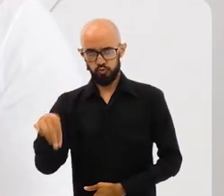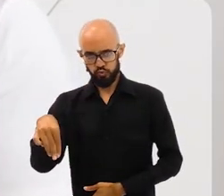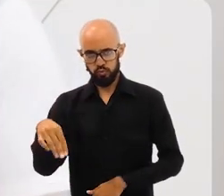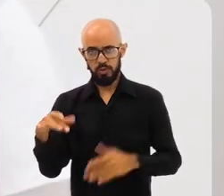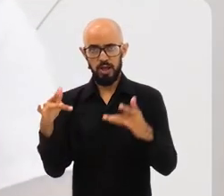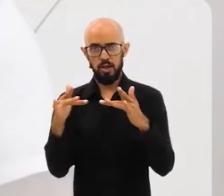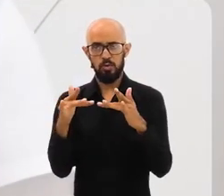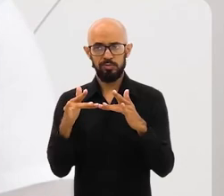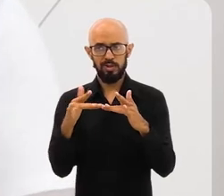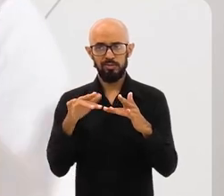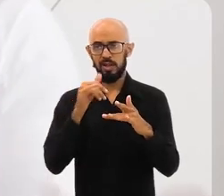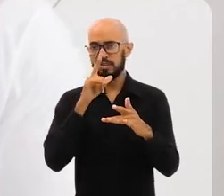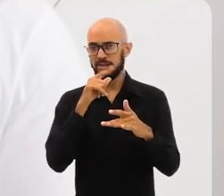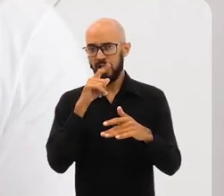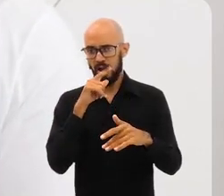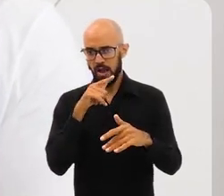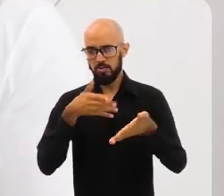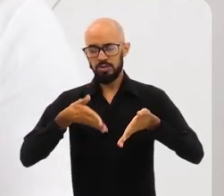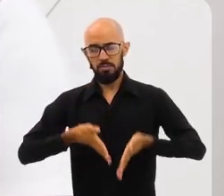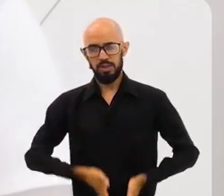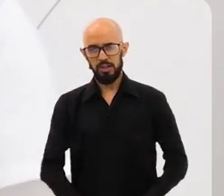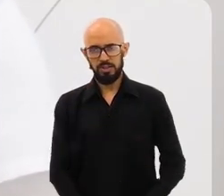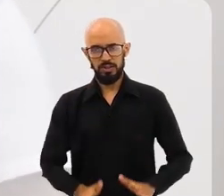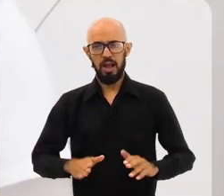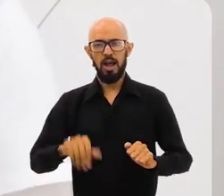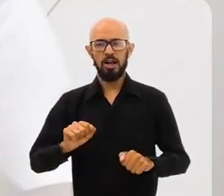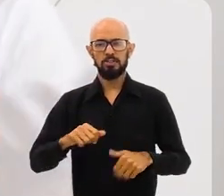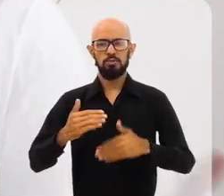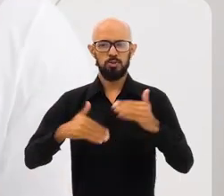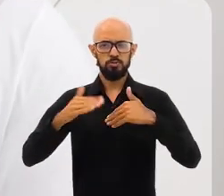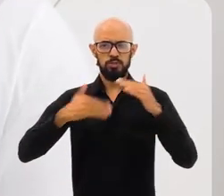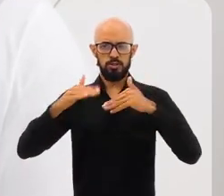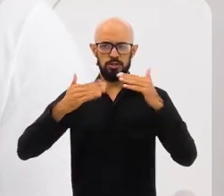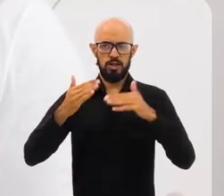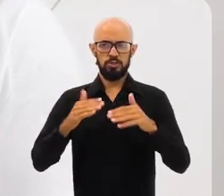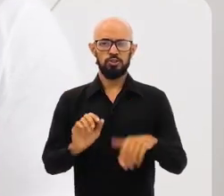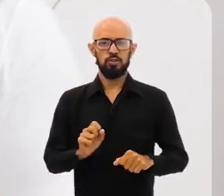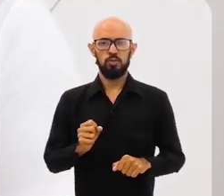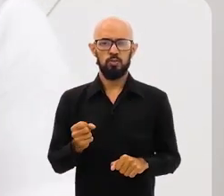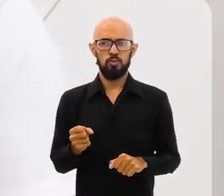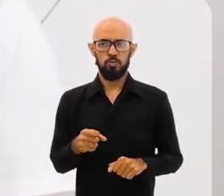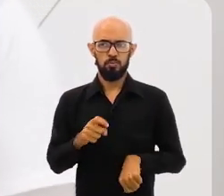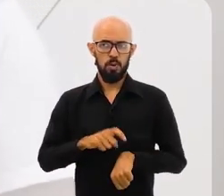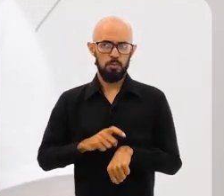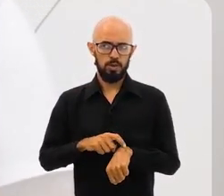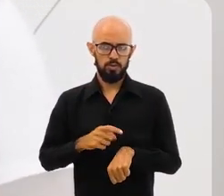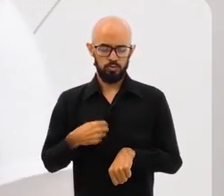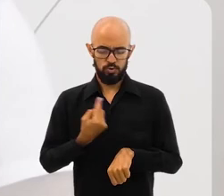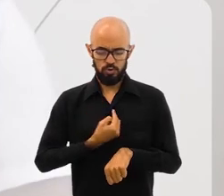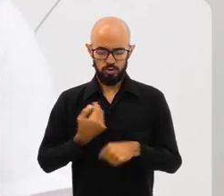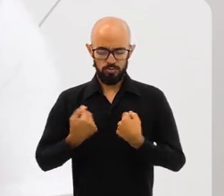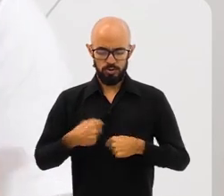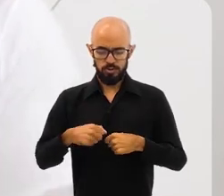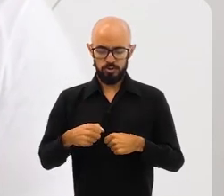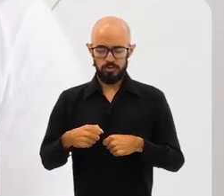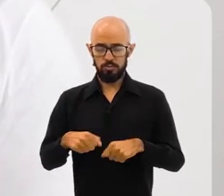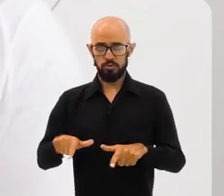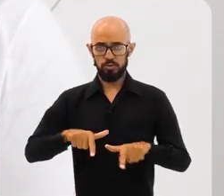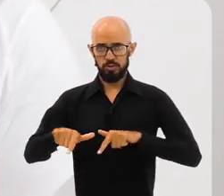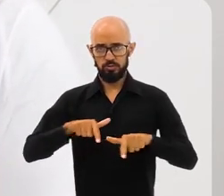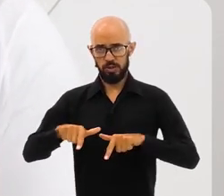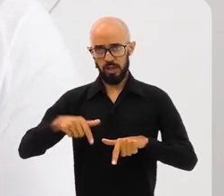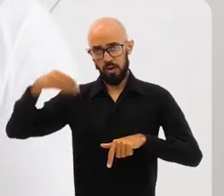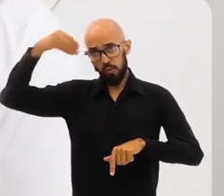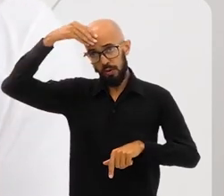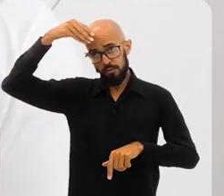ligado as águas que tá ligado às emoções que tá ligado à maternidade da ligada a fertilidade tá ligado à prosperidade no momento que a gente necessita trabalhar para uma afilhada